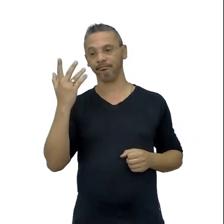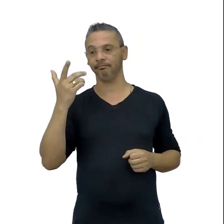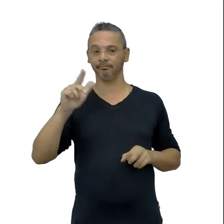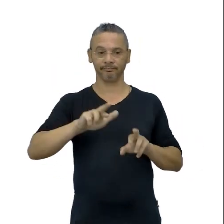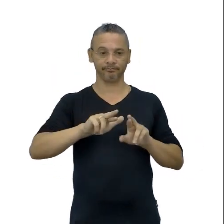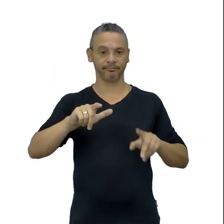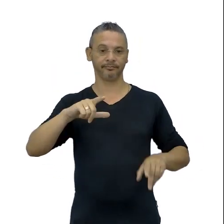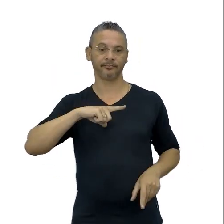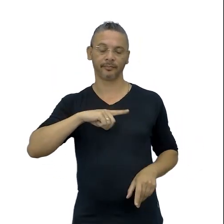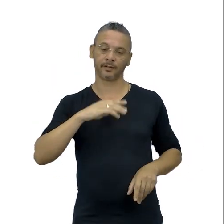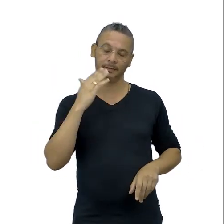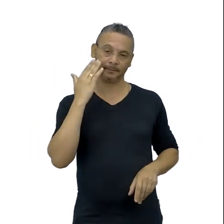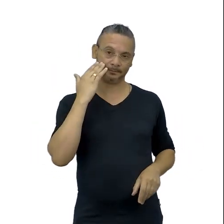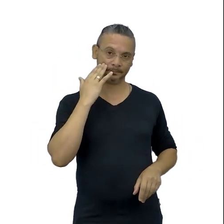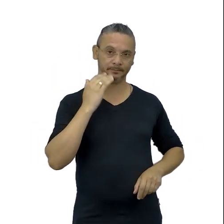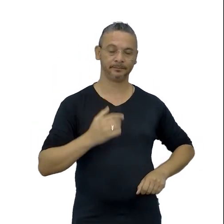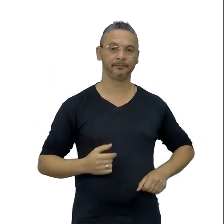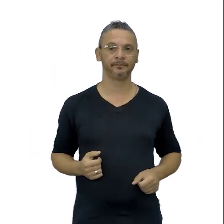outra.